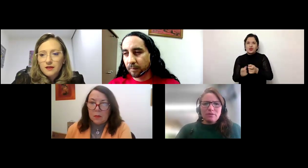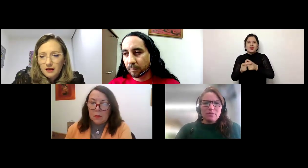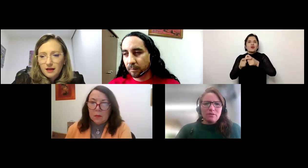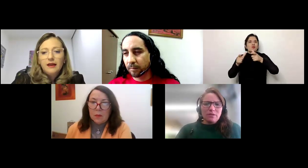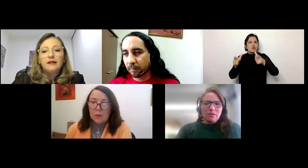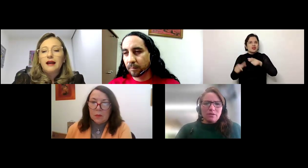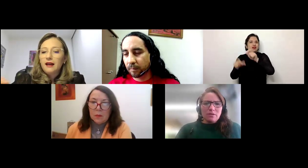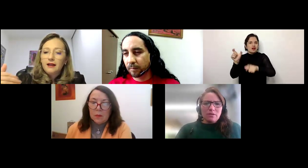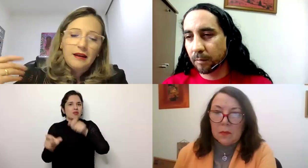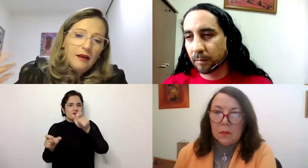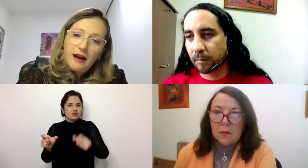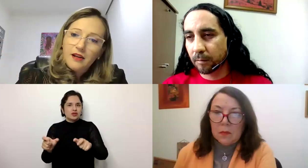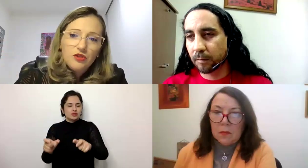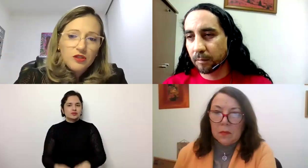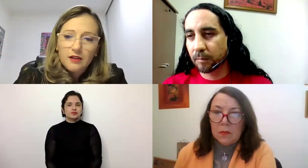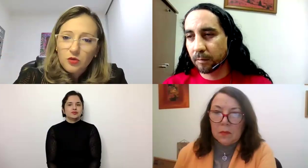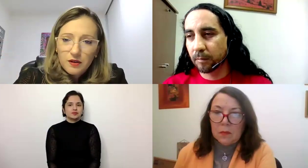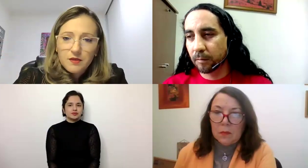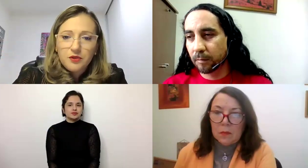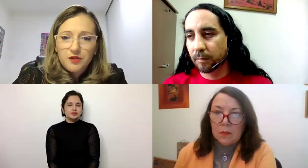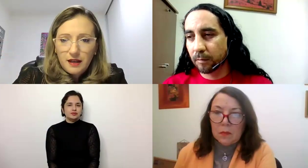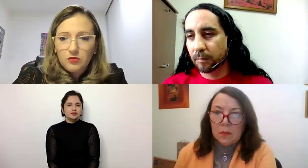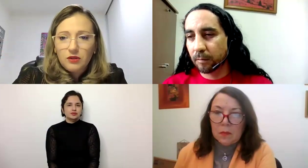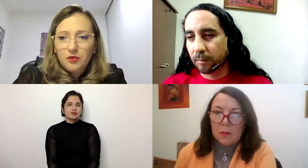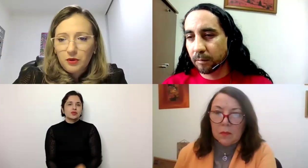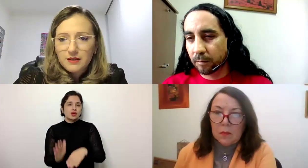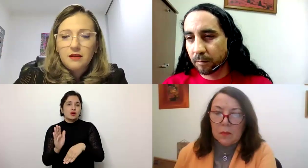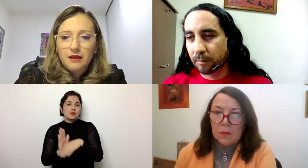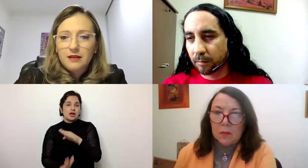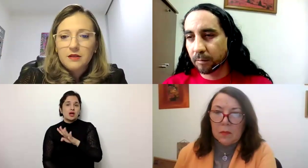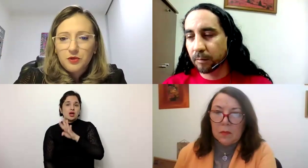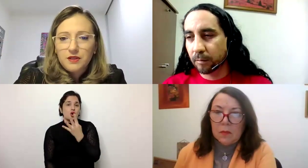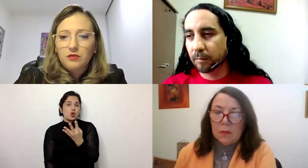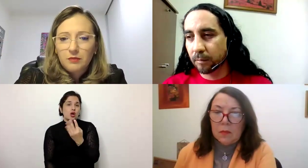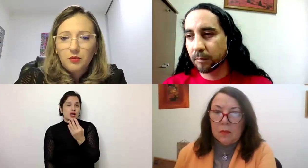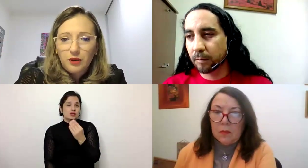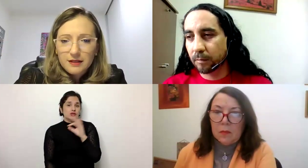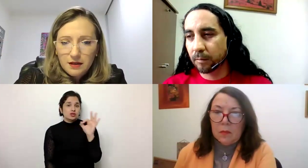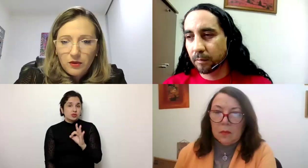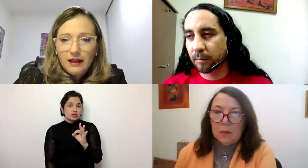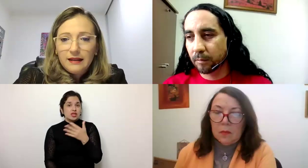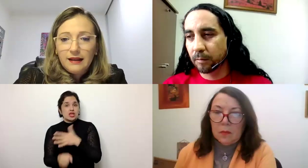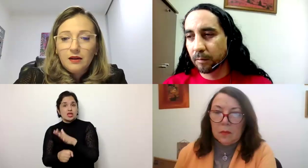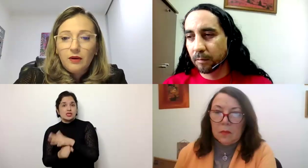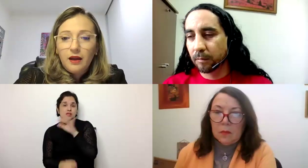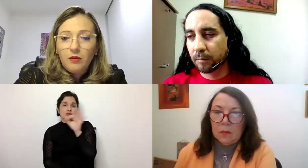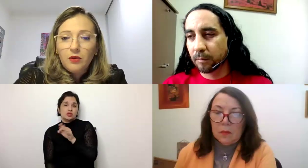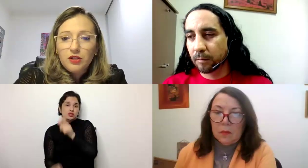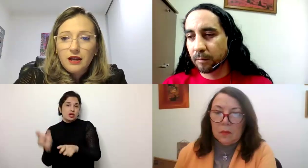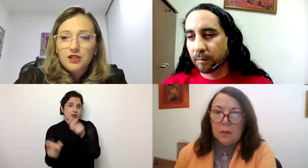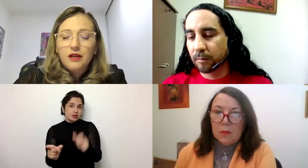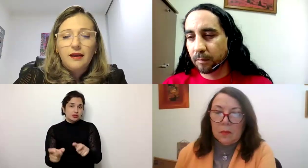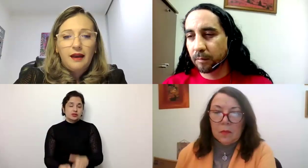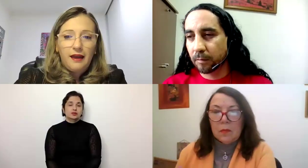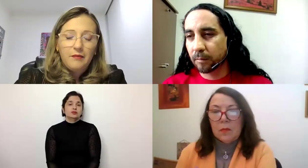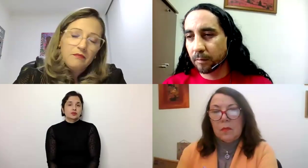pessoas aqui, na margem dos 14% da população a 15% da população, né, então é